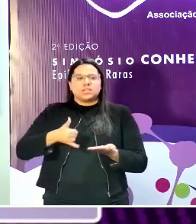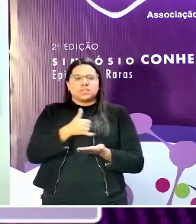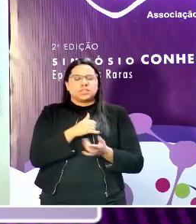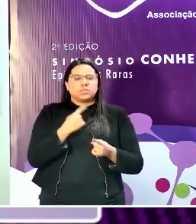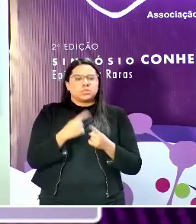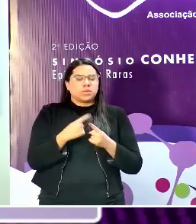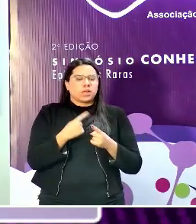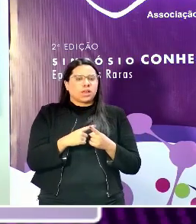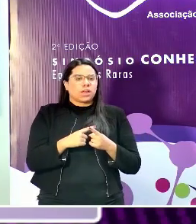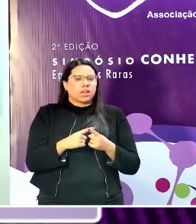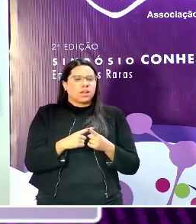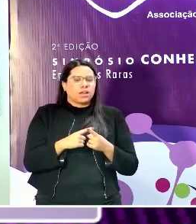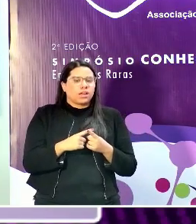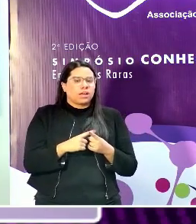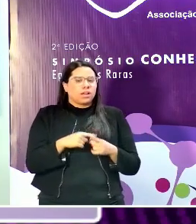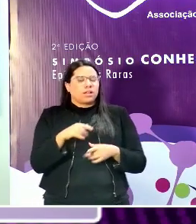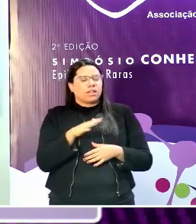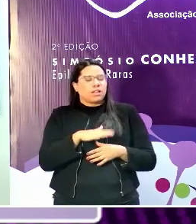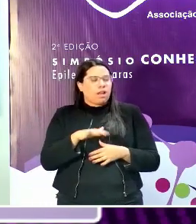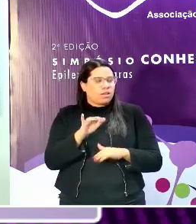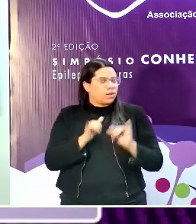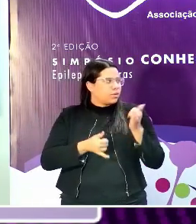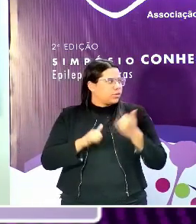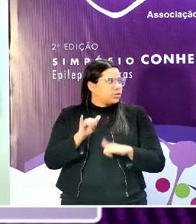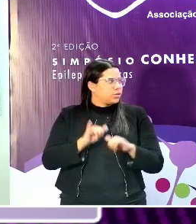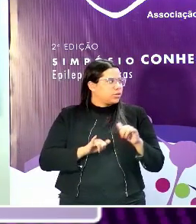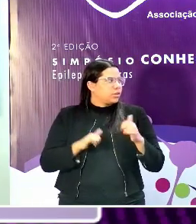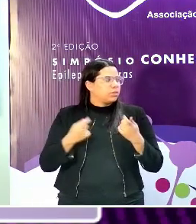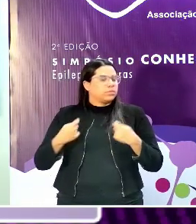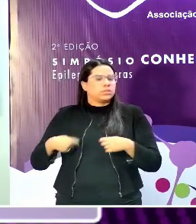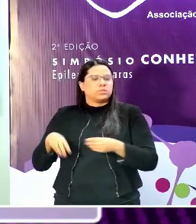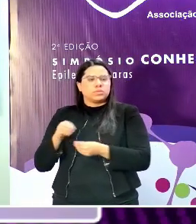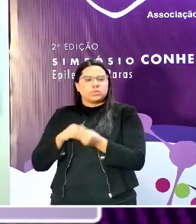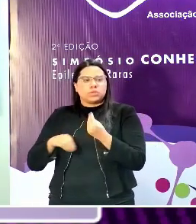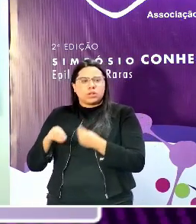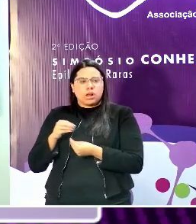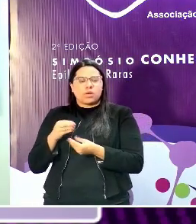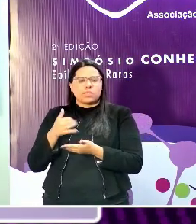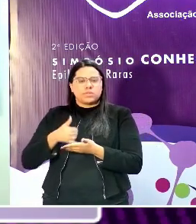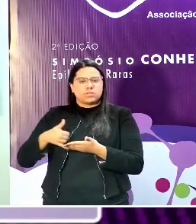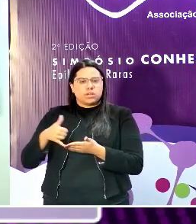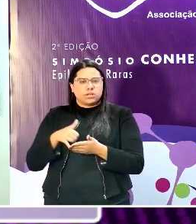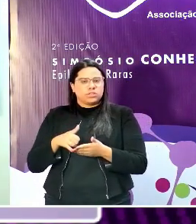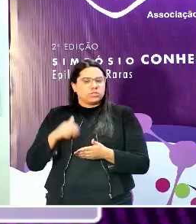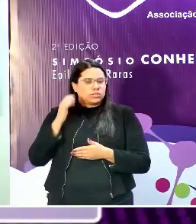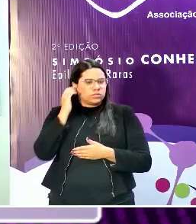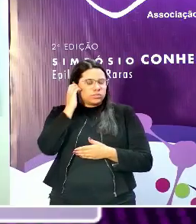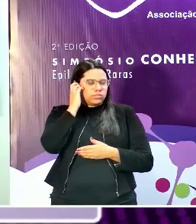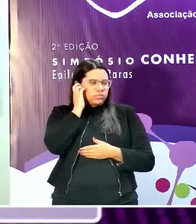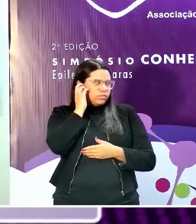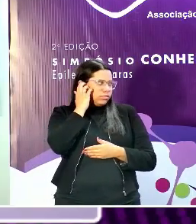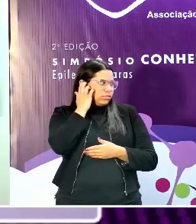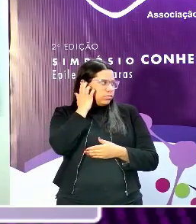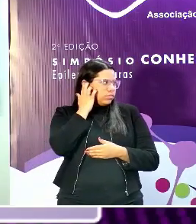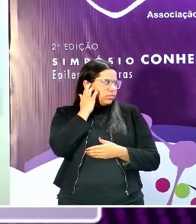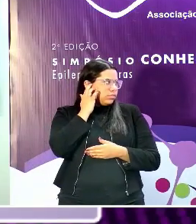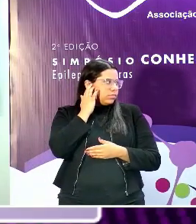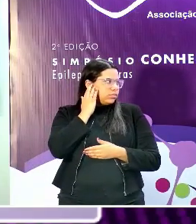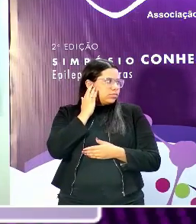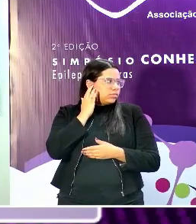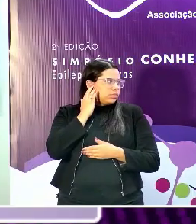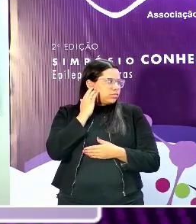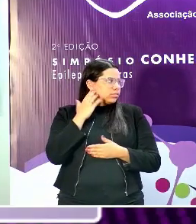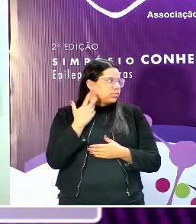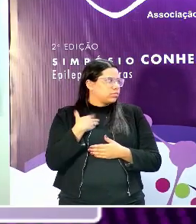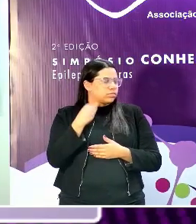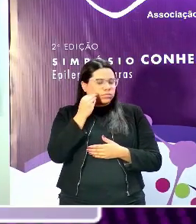formulação da parte lipídica é com azeite extra virgem. Certo? E a quitosana. E eu